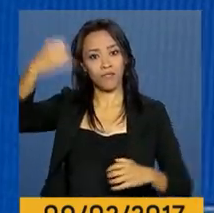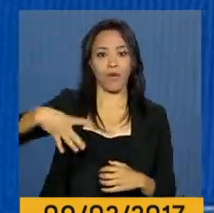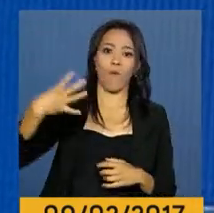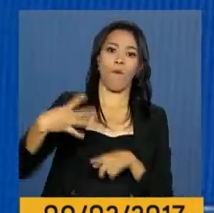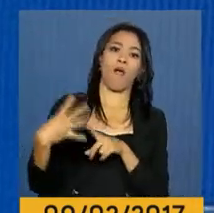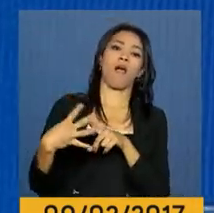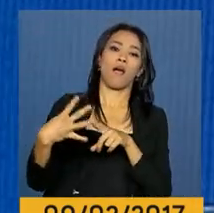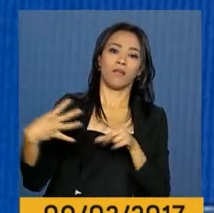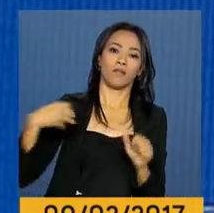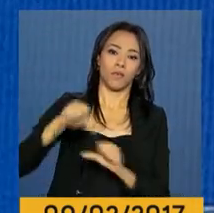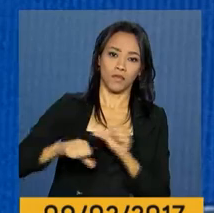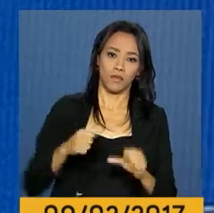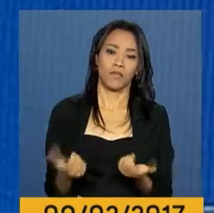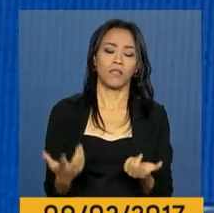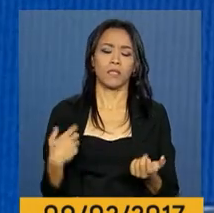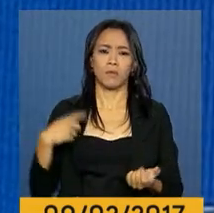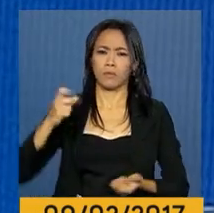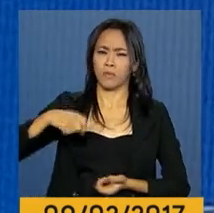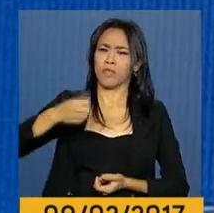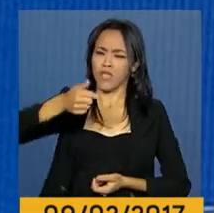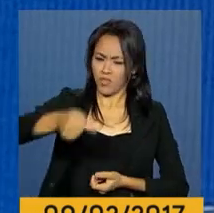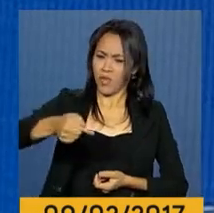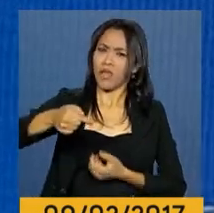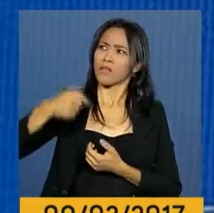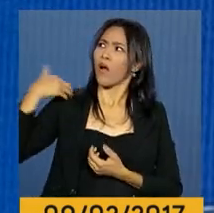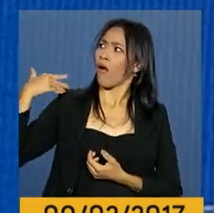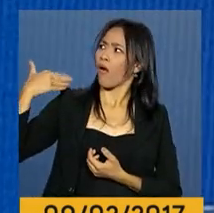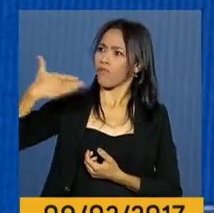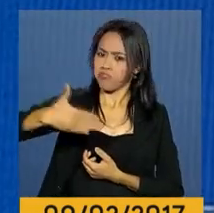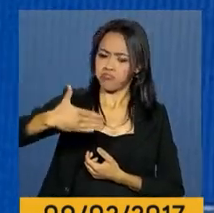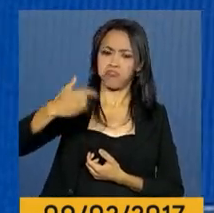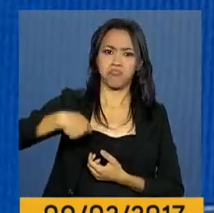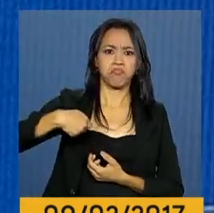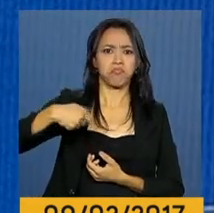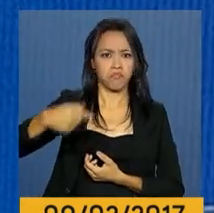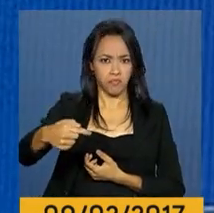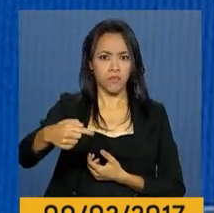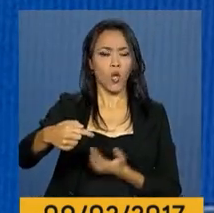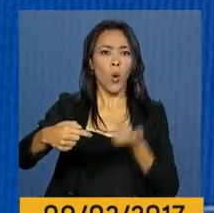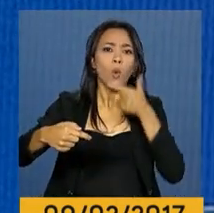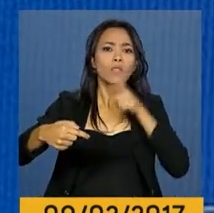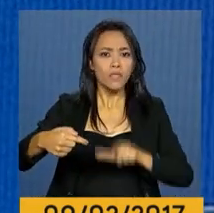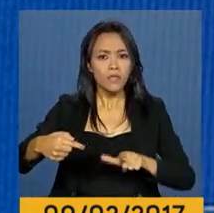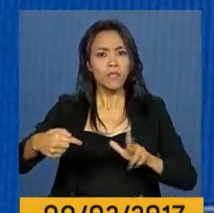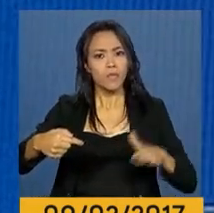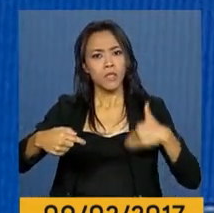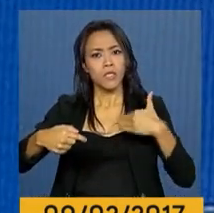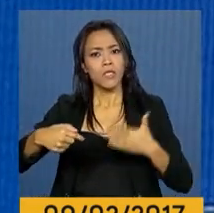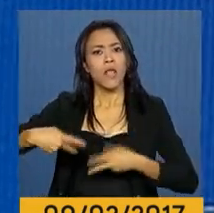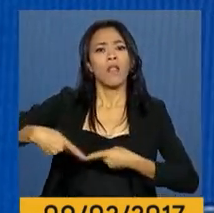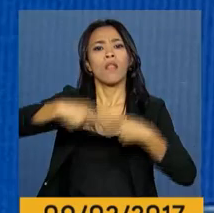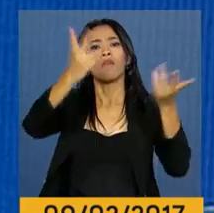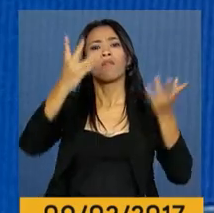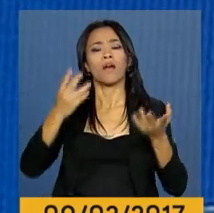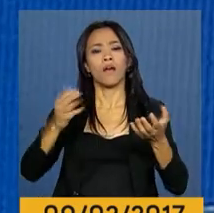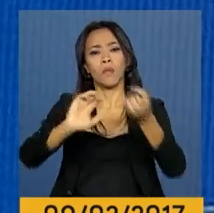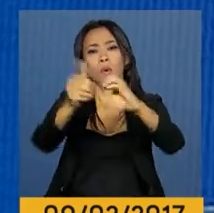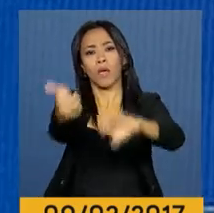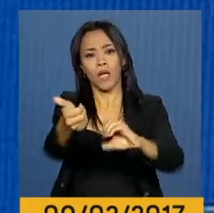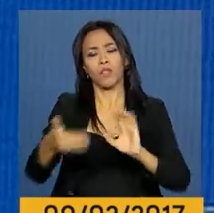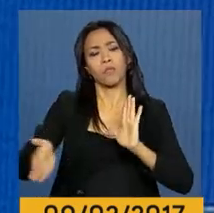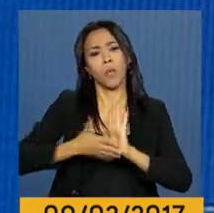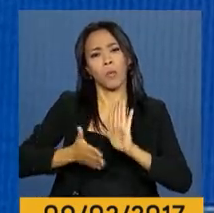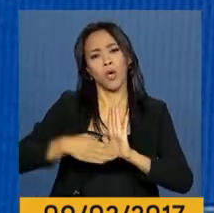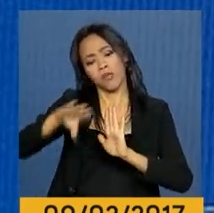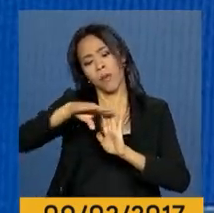nesses 7 meses praticamente nós conseguimos eh avançar mandar todas as reformas para o Congresso